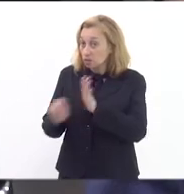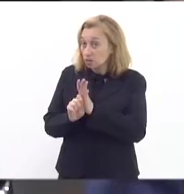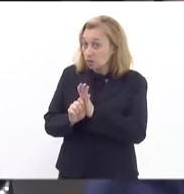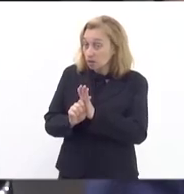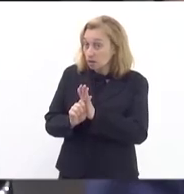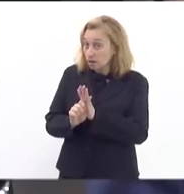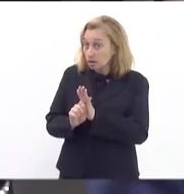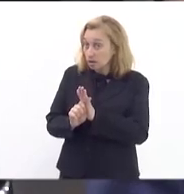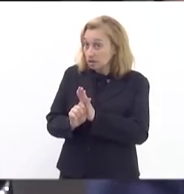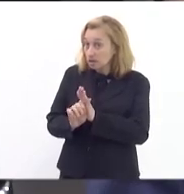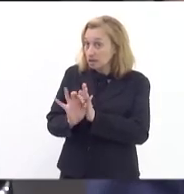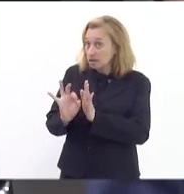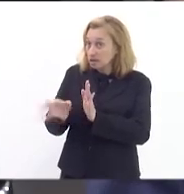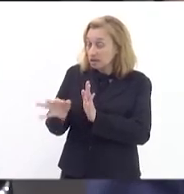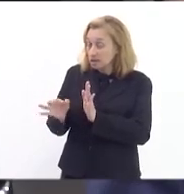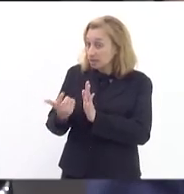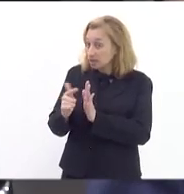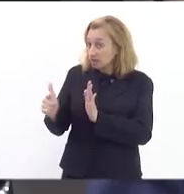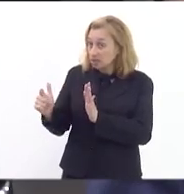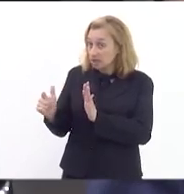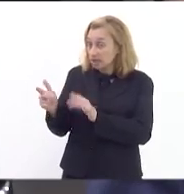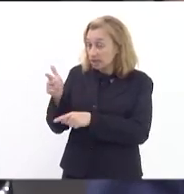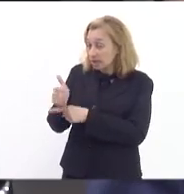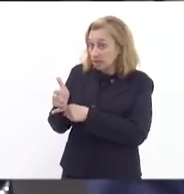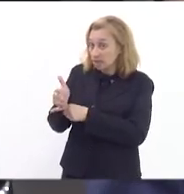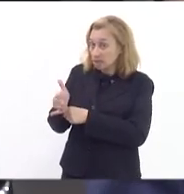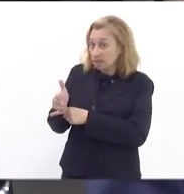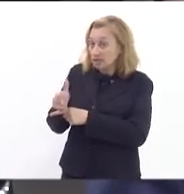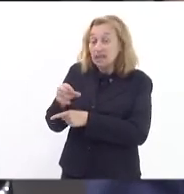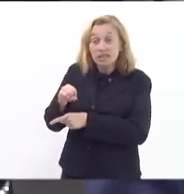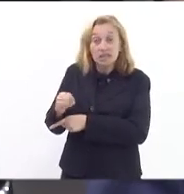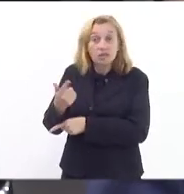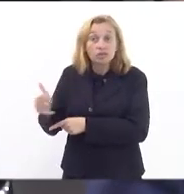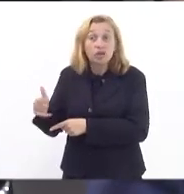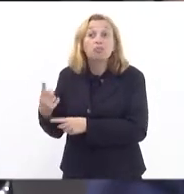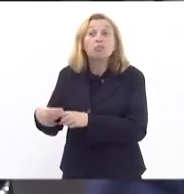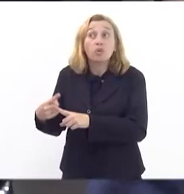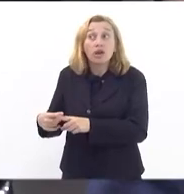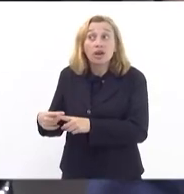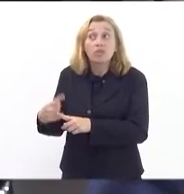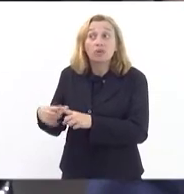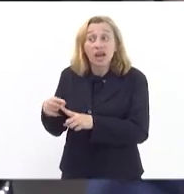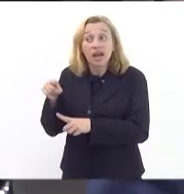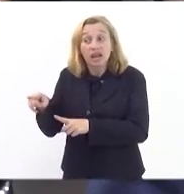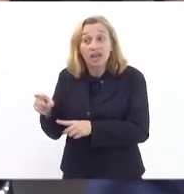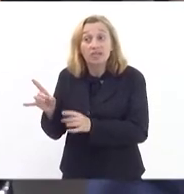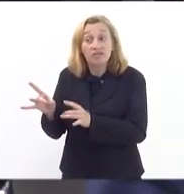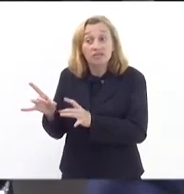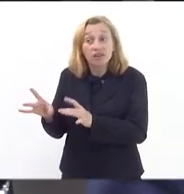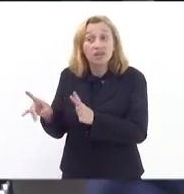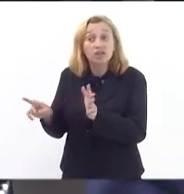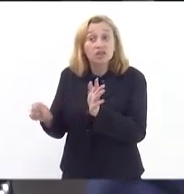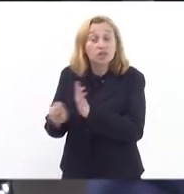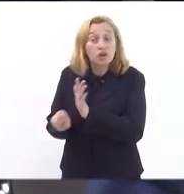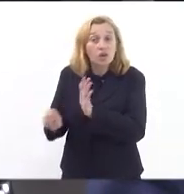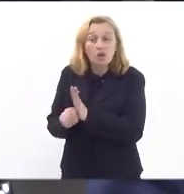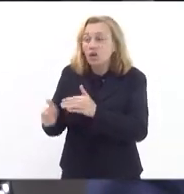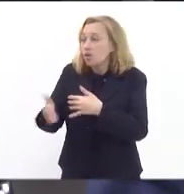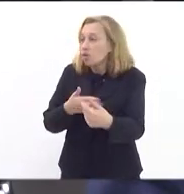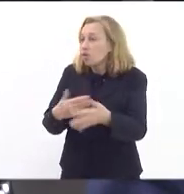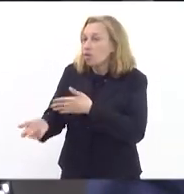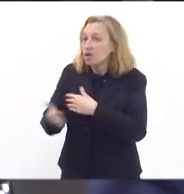segunda seguramente não tem a câmera se não tem porque porque ali vende droga é não tem qualquer